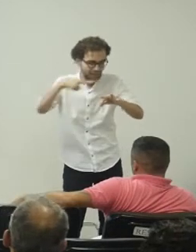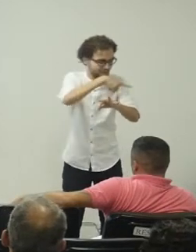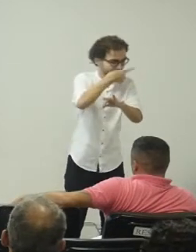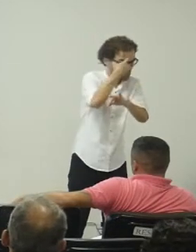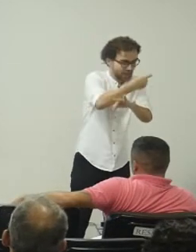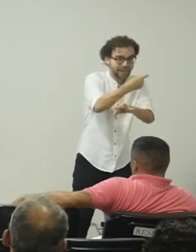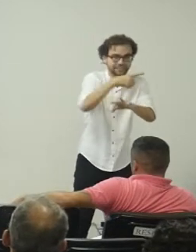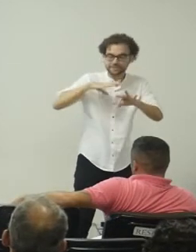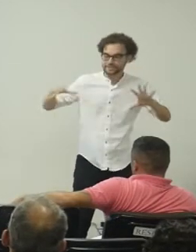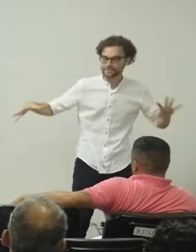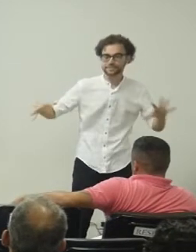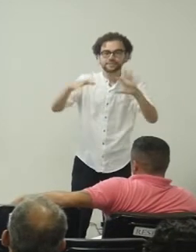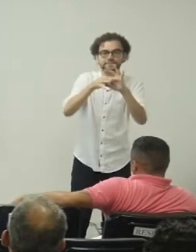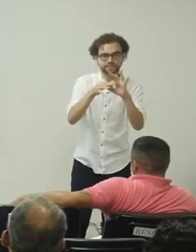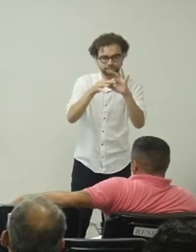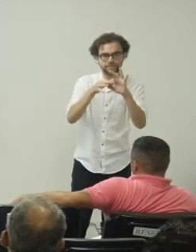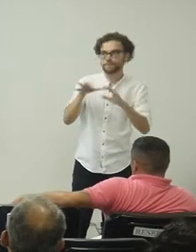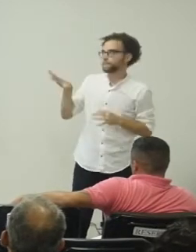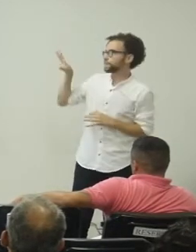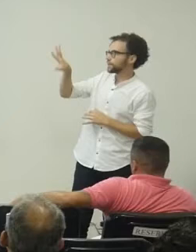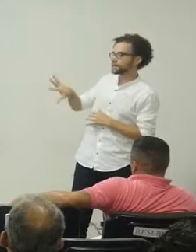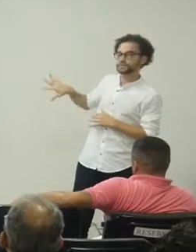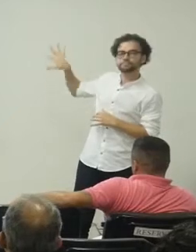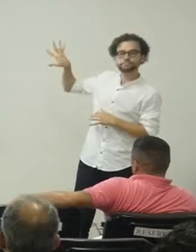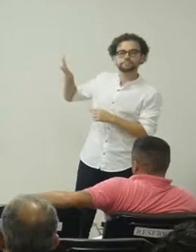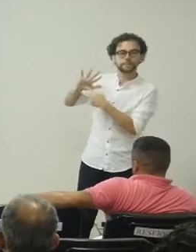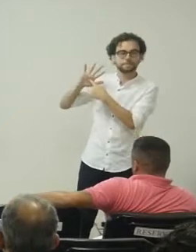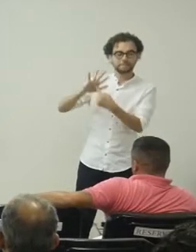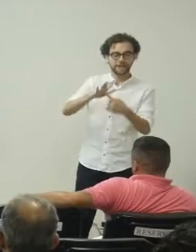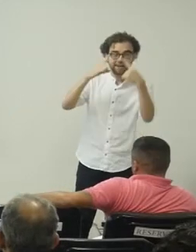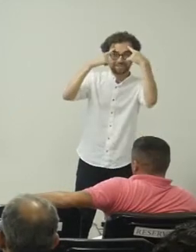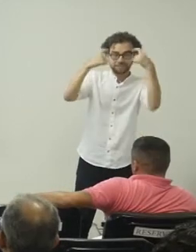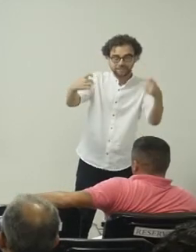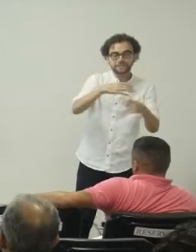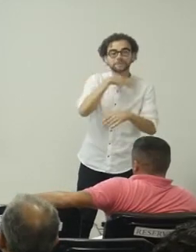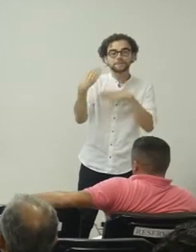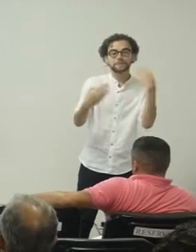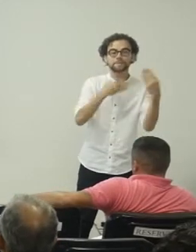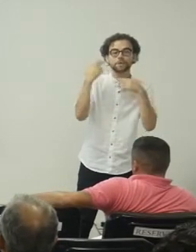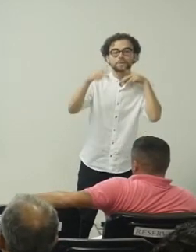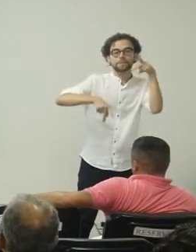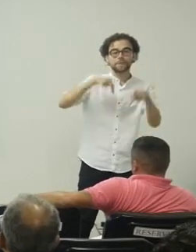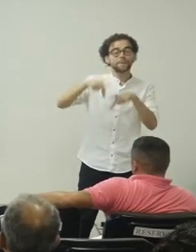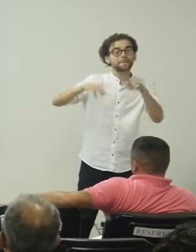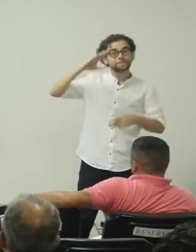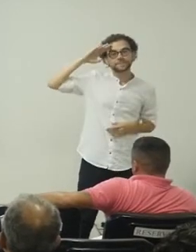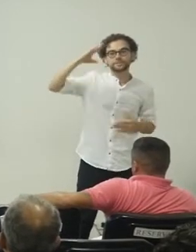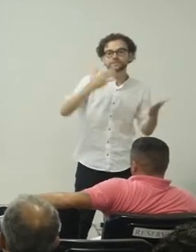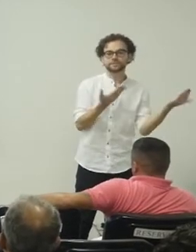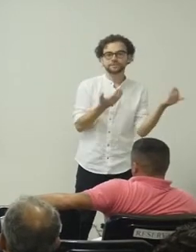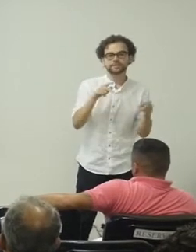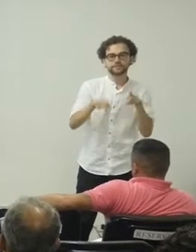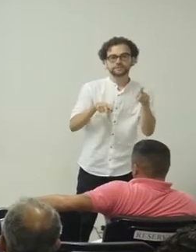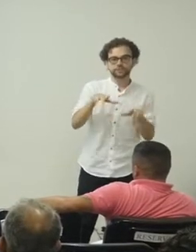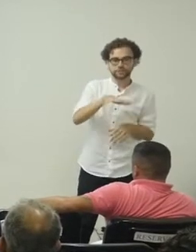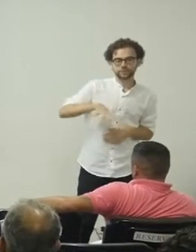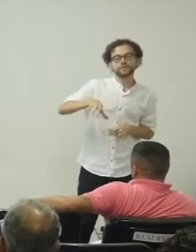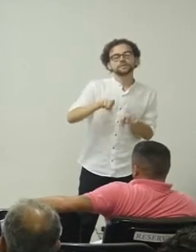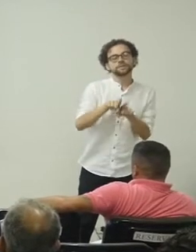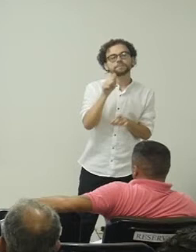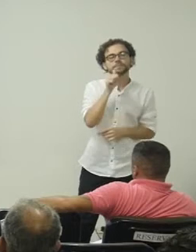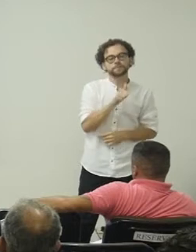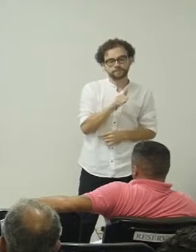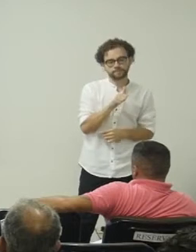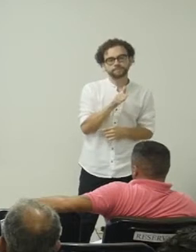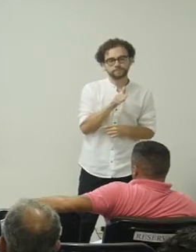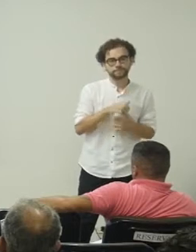trazer o grave, né, índice de violência e de morte da nossa população, principalmente a população jovem e de mulheres,